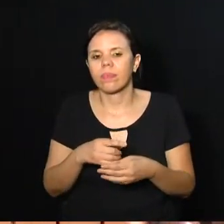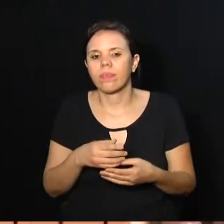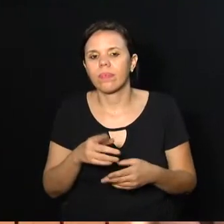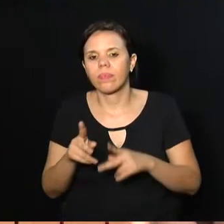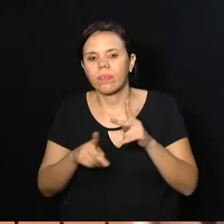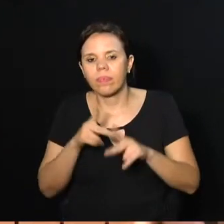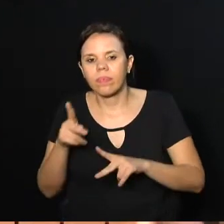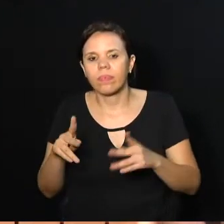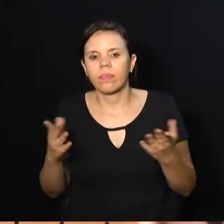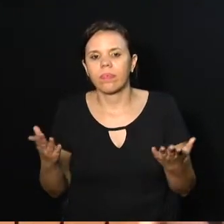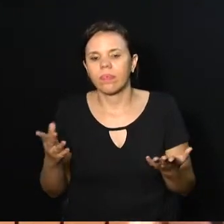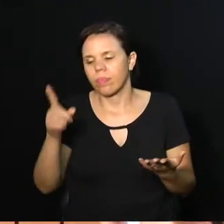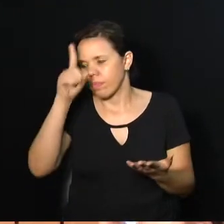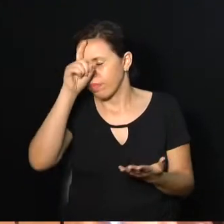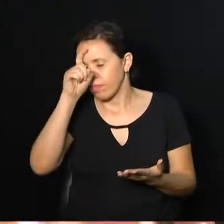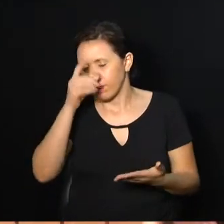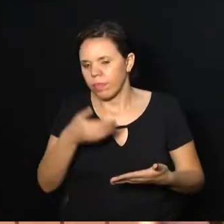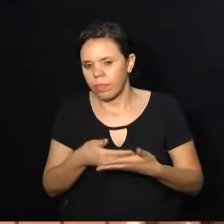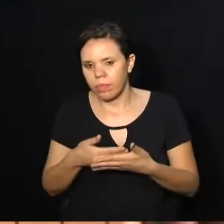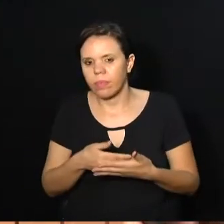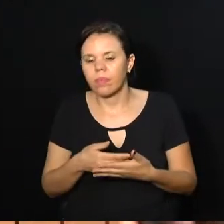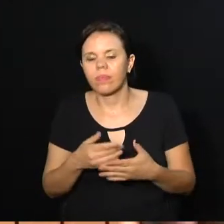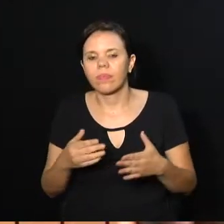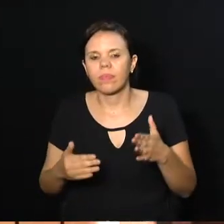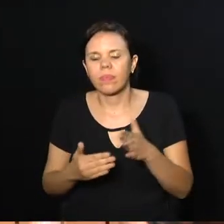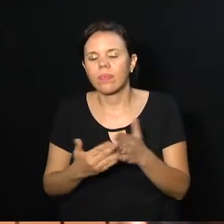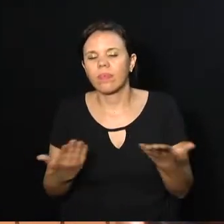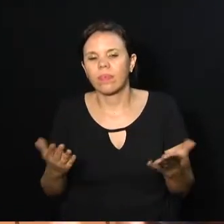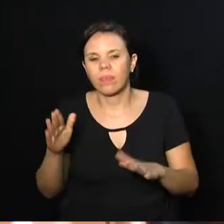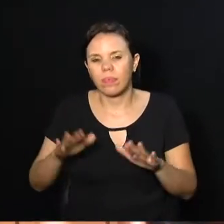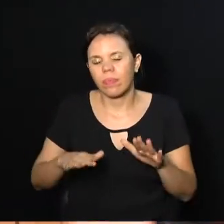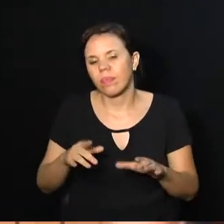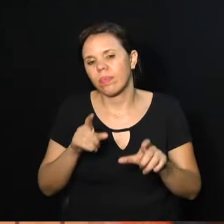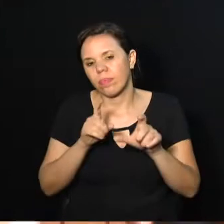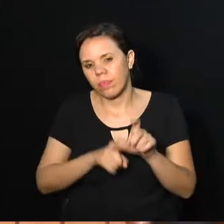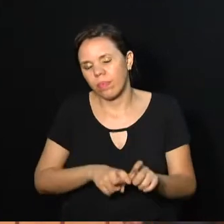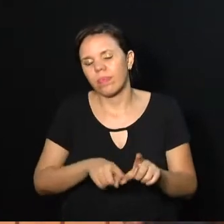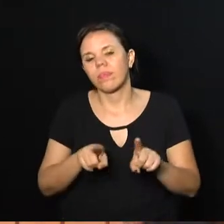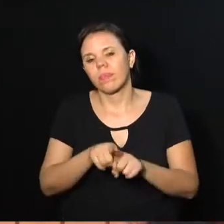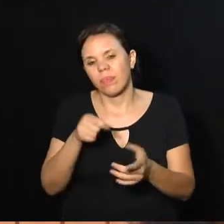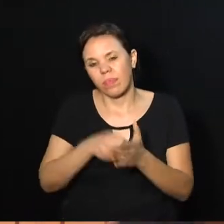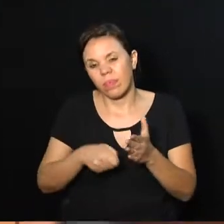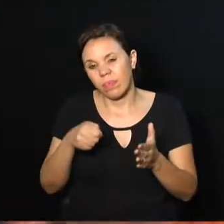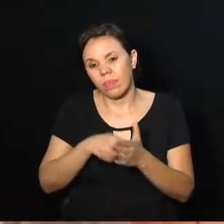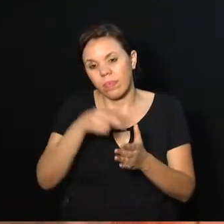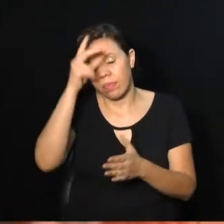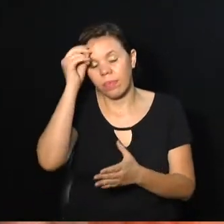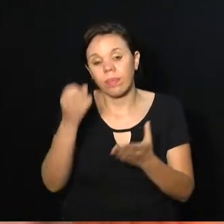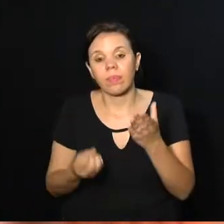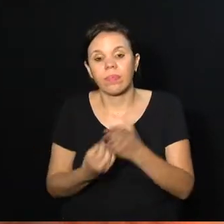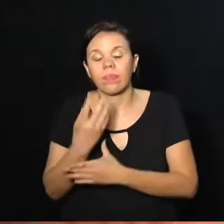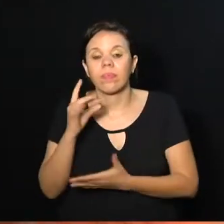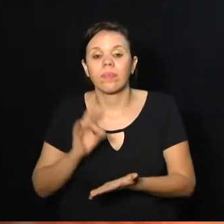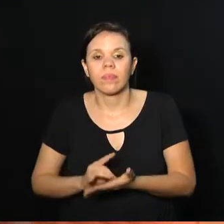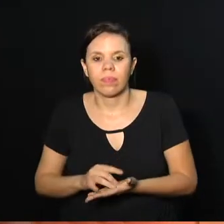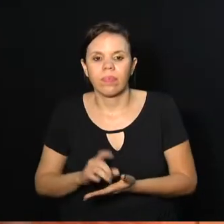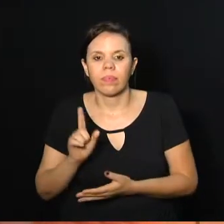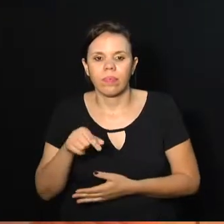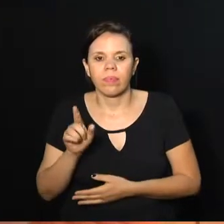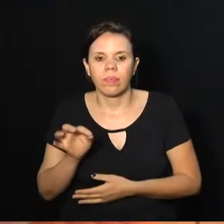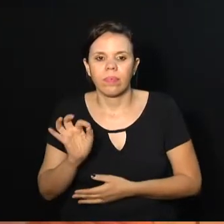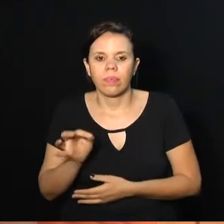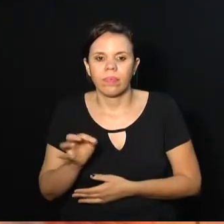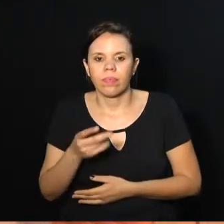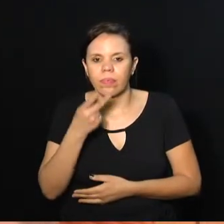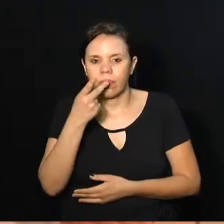enfrenta hoje e que depende de políticas públicas, inclusive, para poder realizar. É justamente aquilo que eu